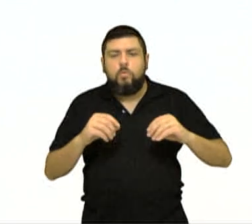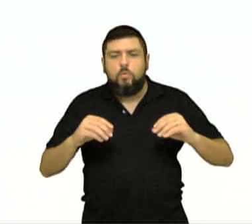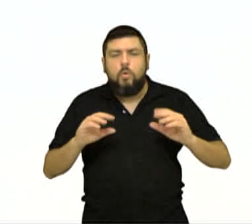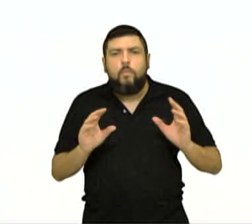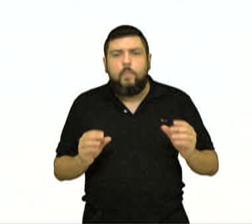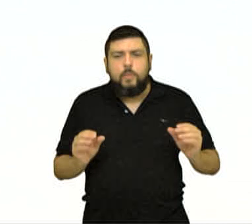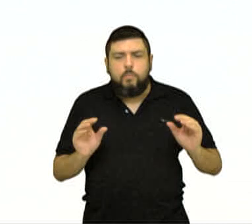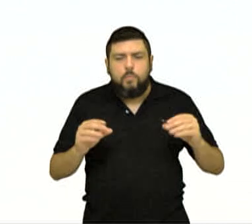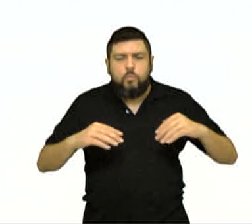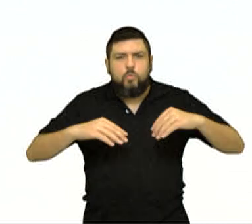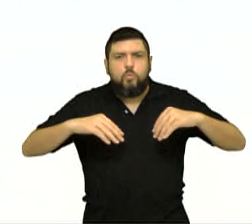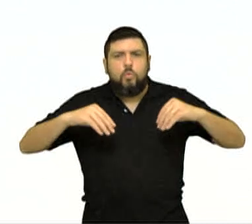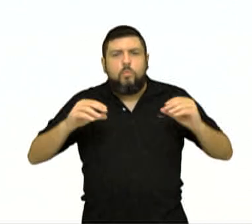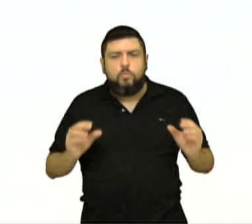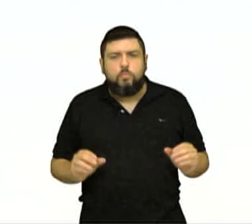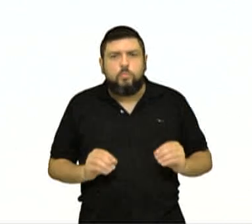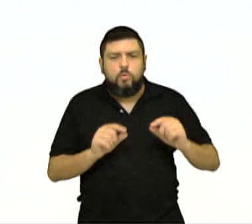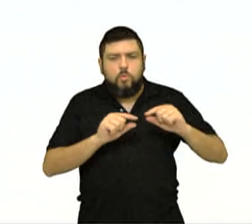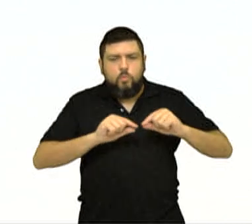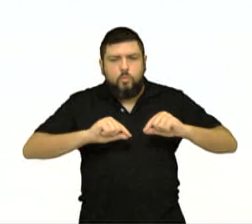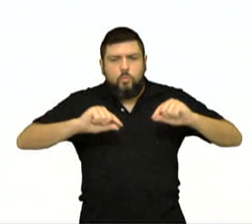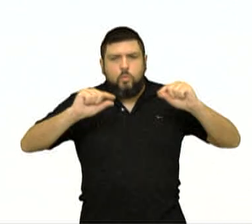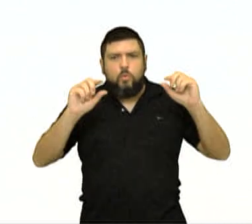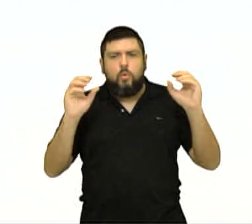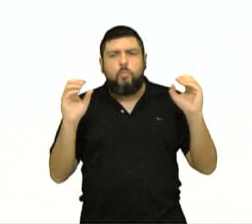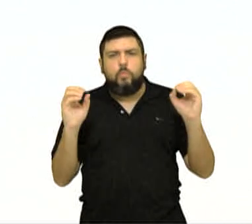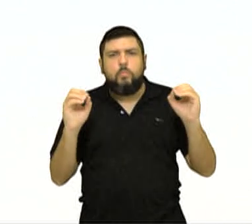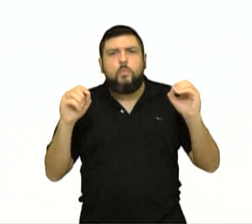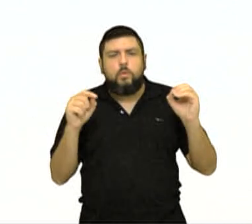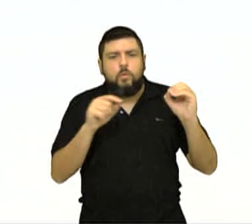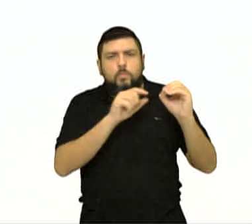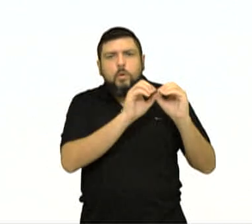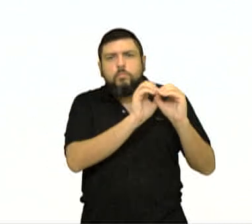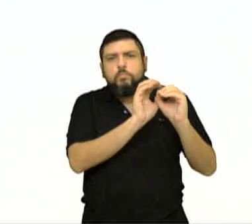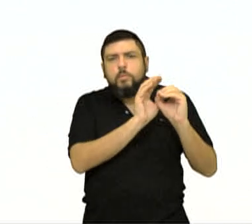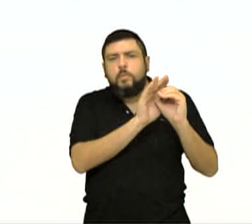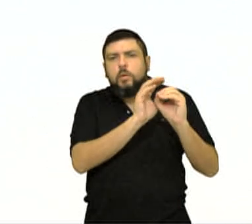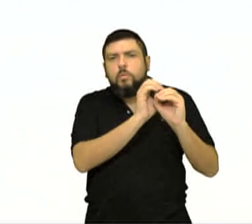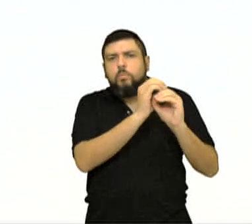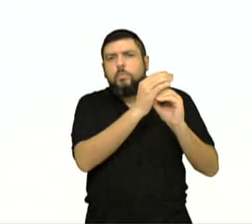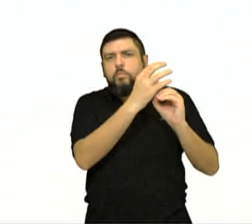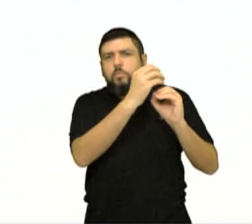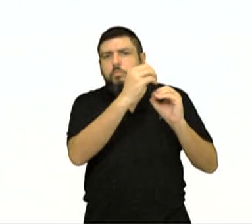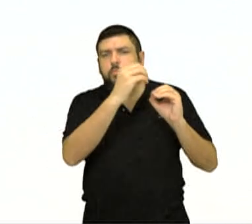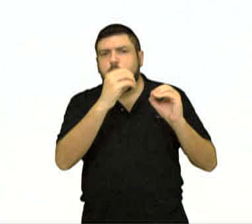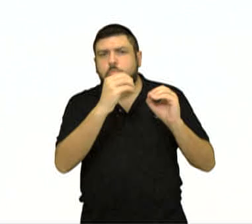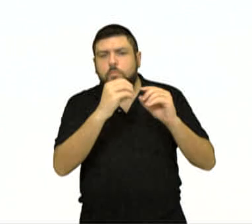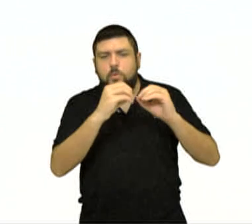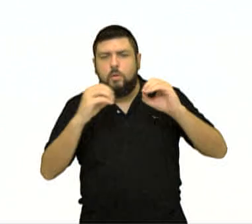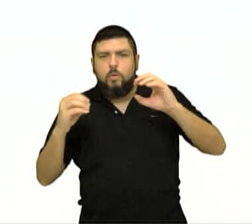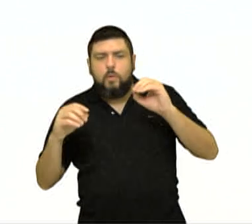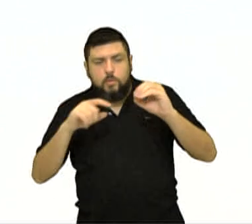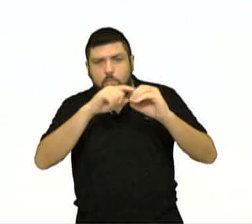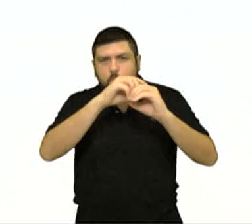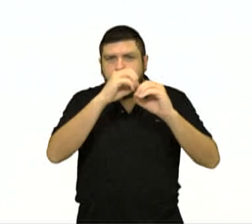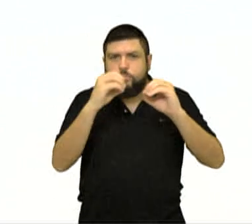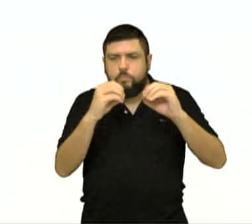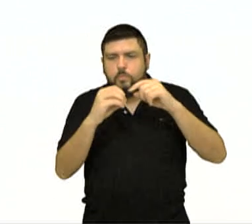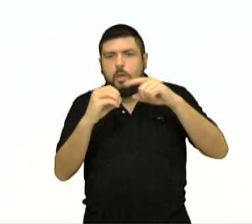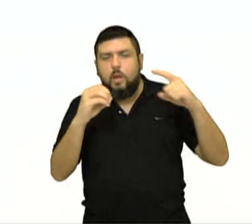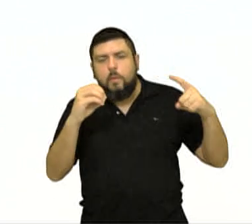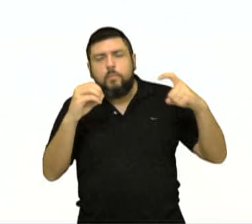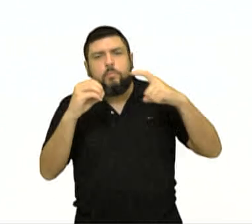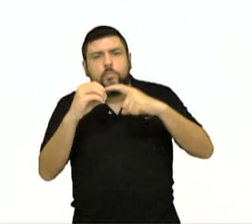ali, tecnicamente, o ovócito secundário, né? São as primeiras já feitas tão de perto. Donês, da Universidade Católica